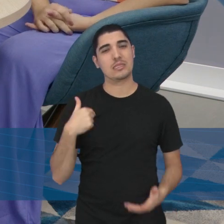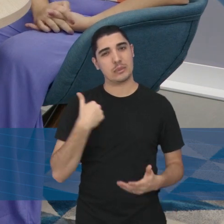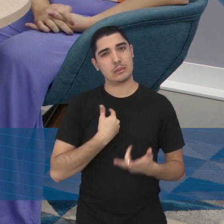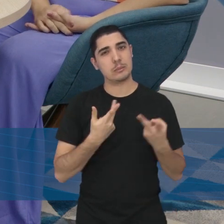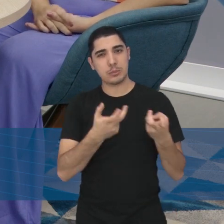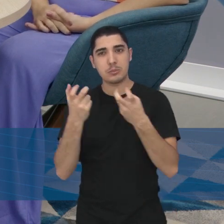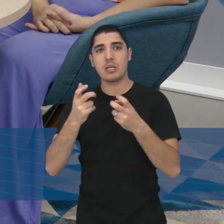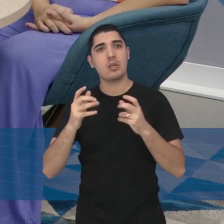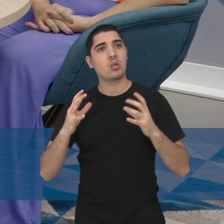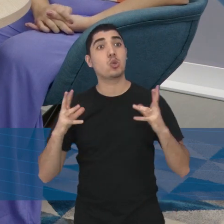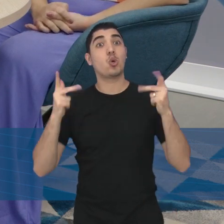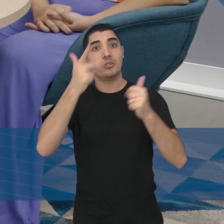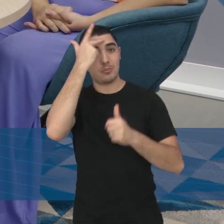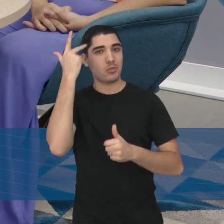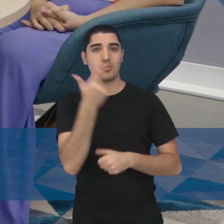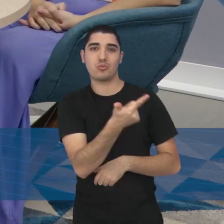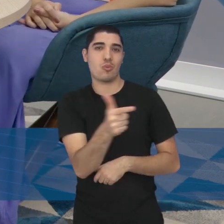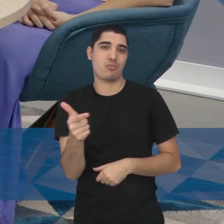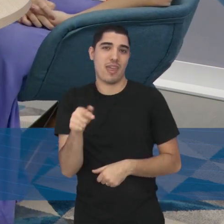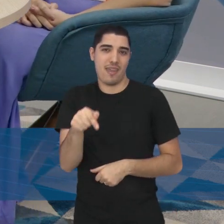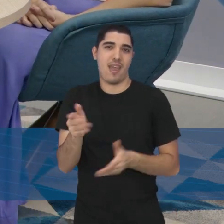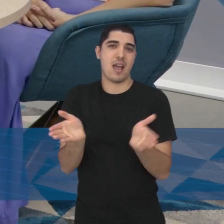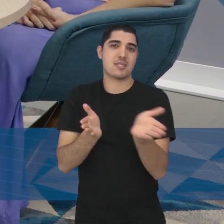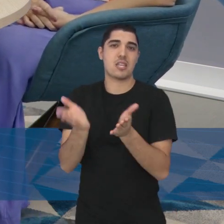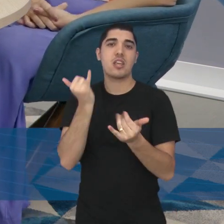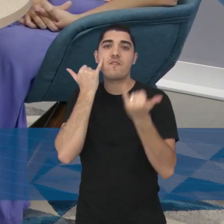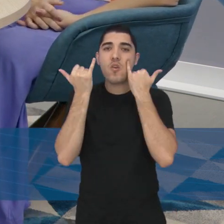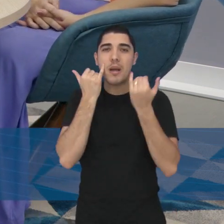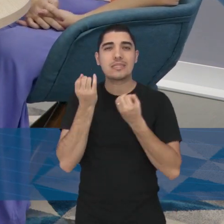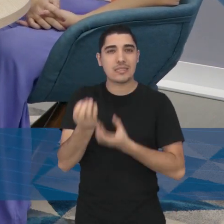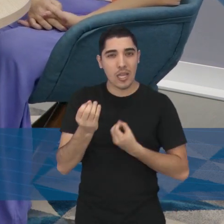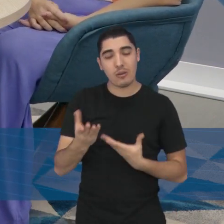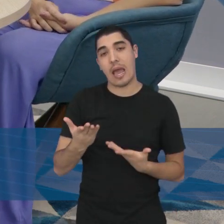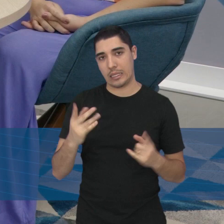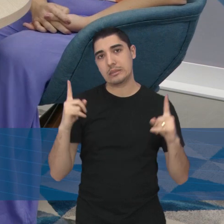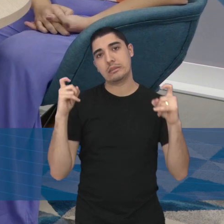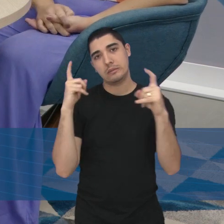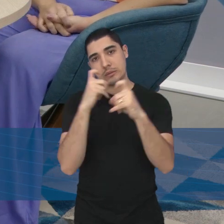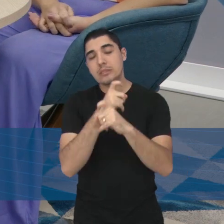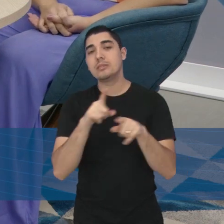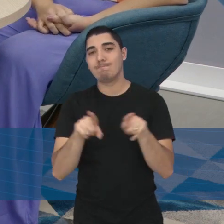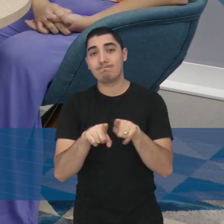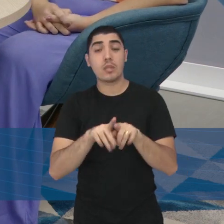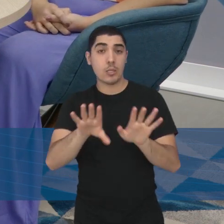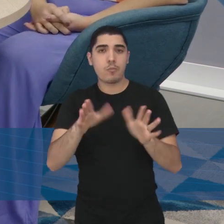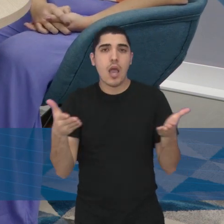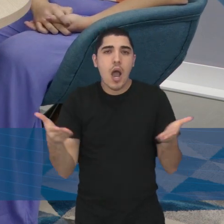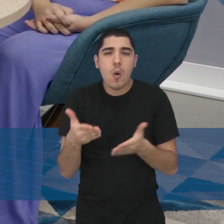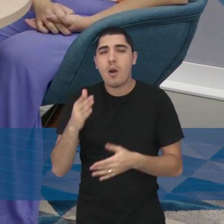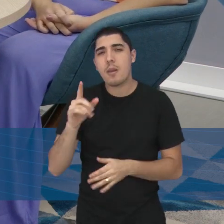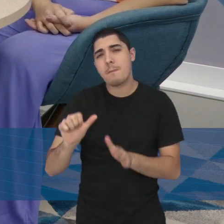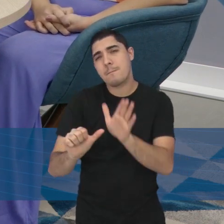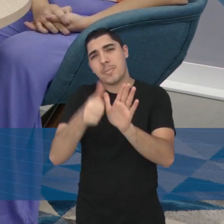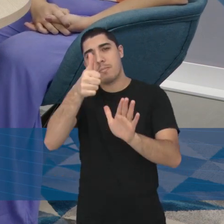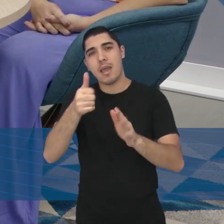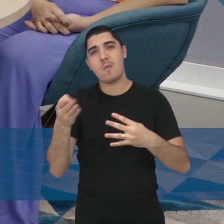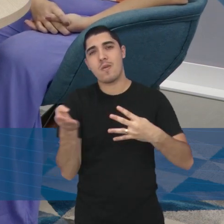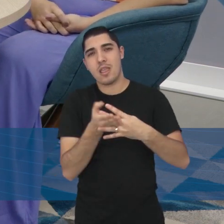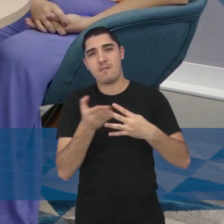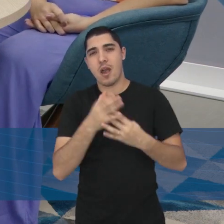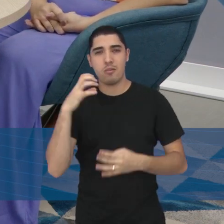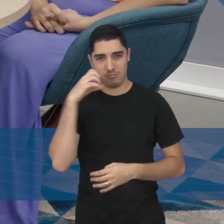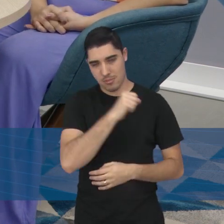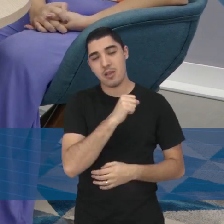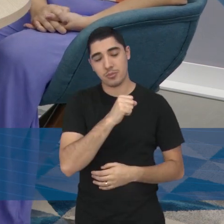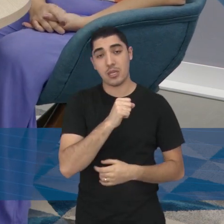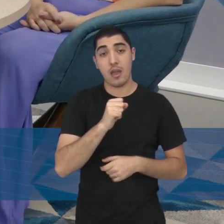as pessoas que têm esse acesso. Então, né? Aí fica complicado nesse sentido também. Bom, a gente vai para a nossa primeira pausa de